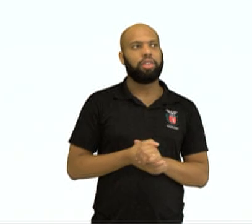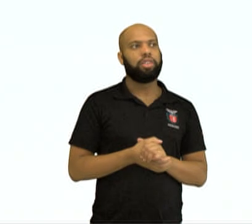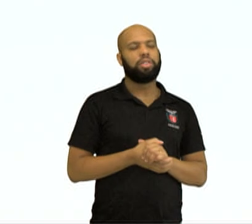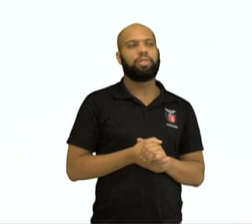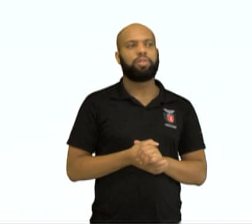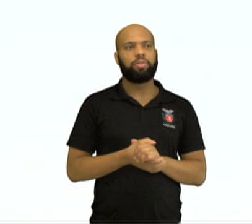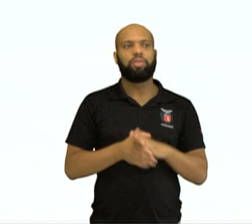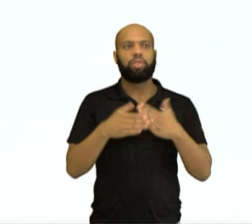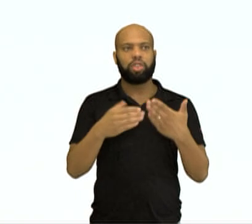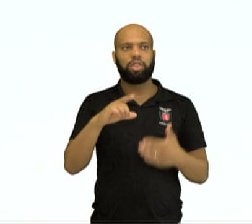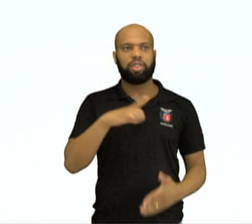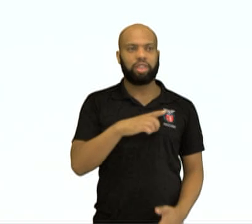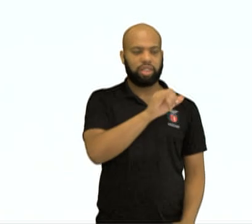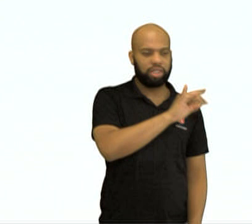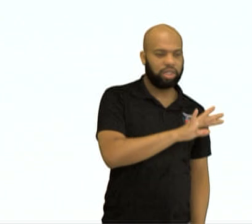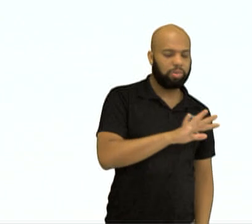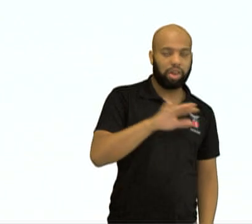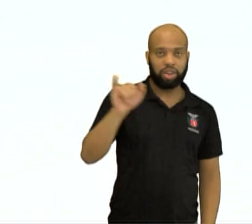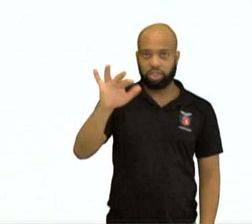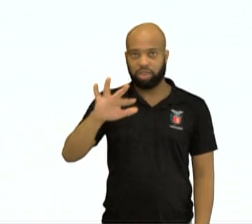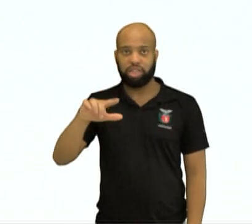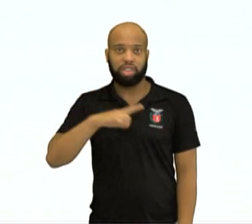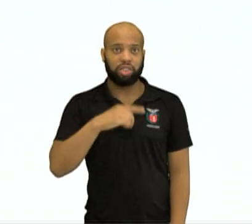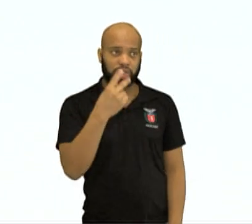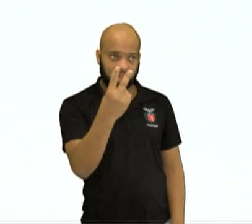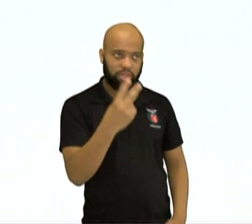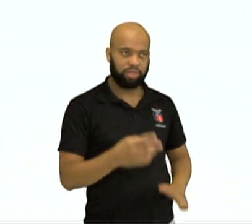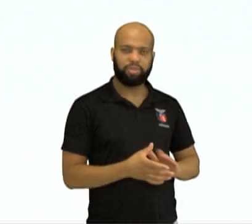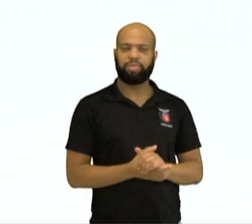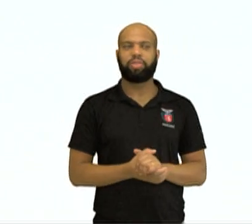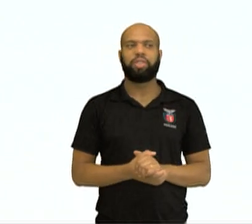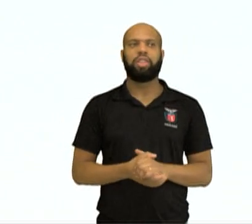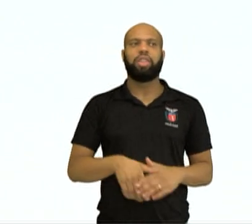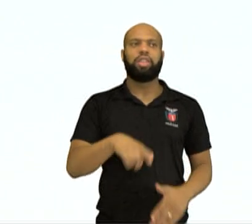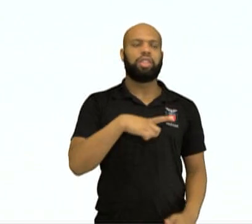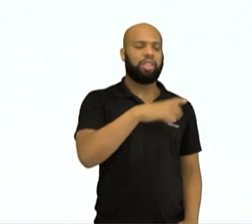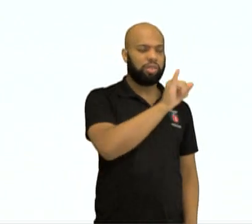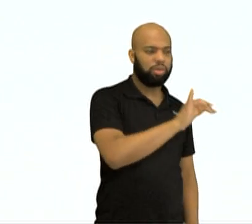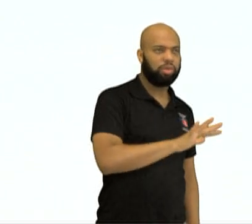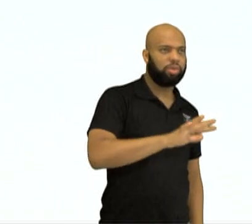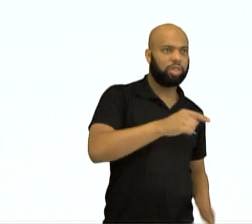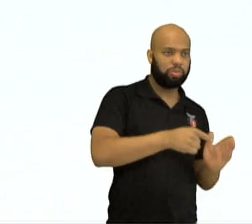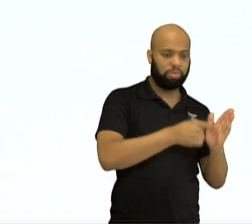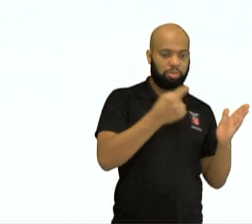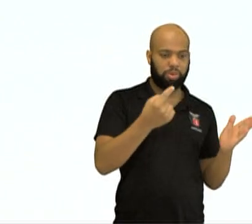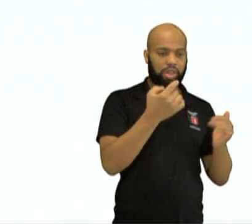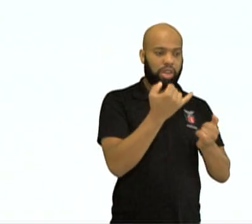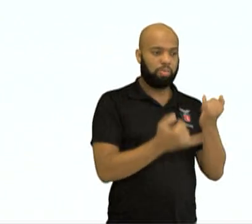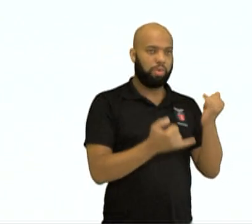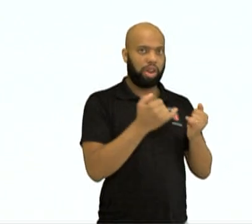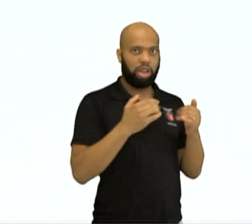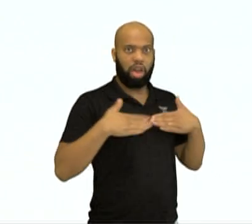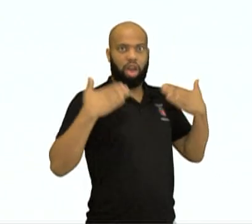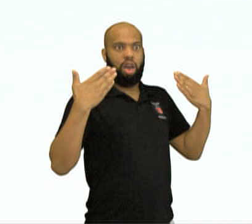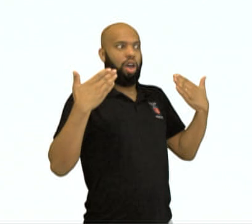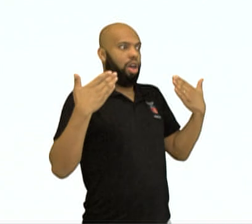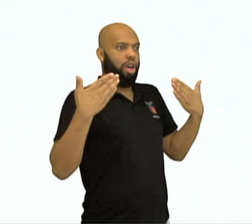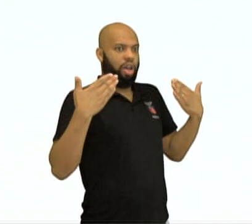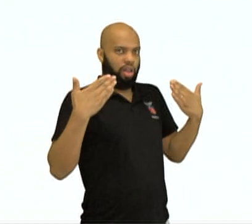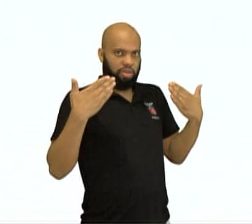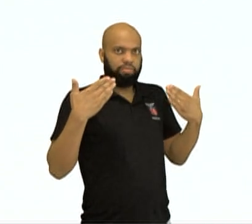aqui duas figuras diferentes, né? Uma figura parece mais assustada, né?